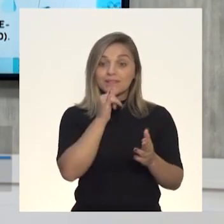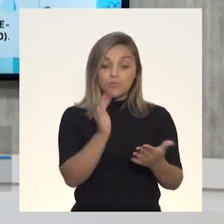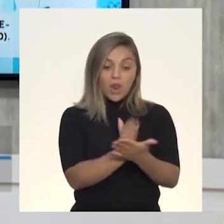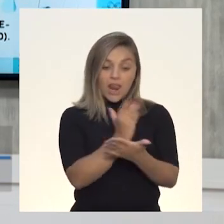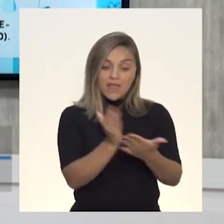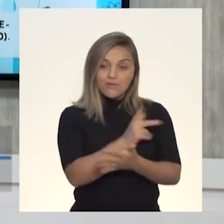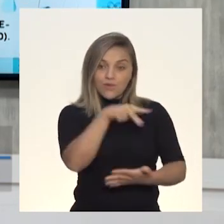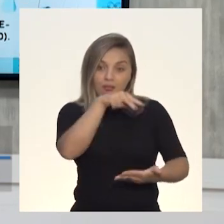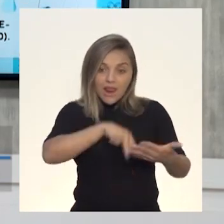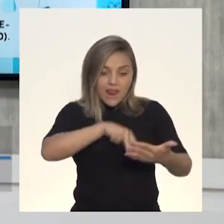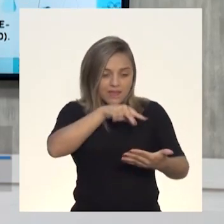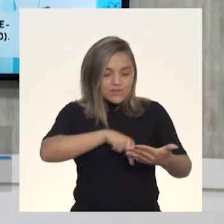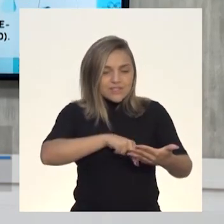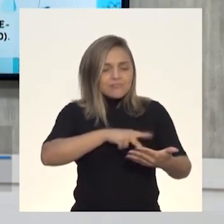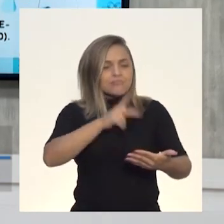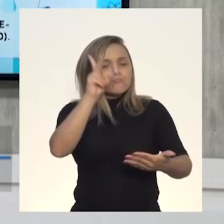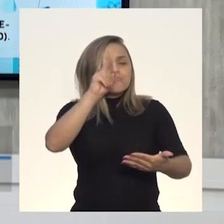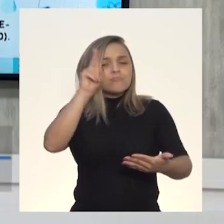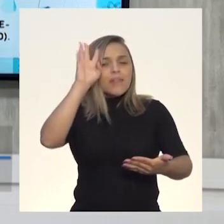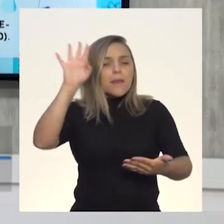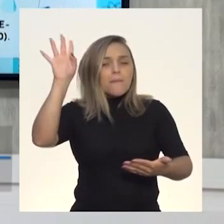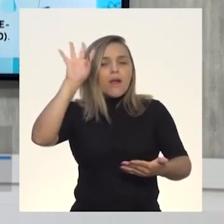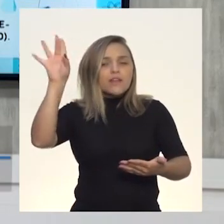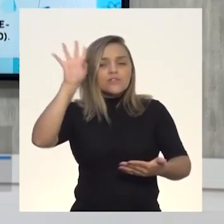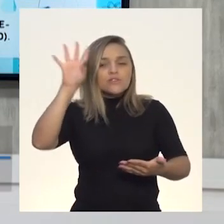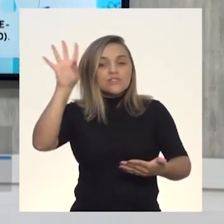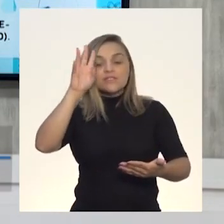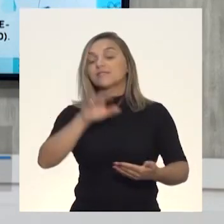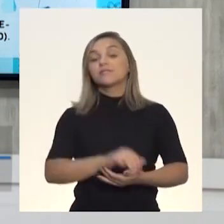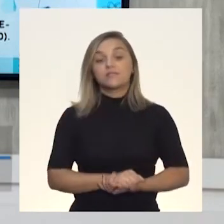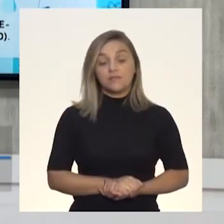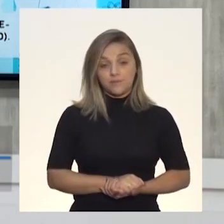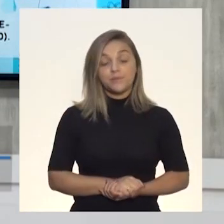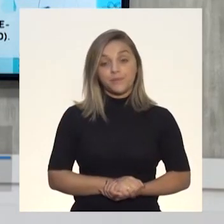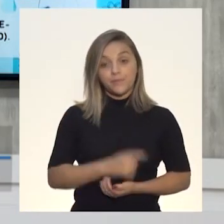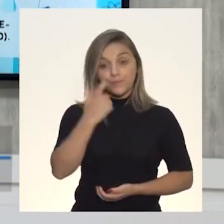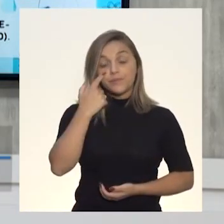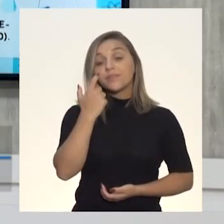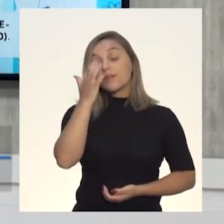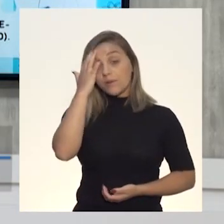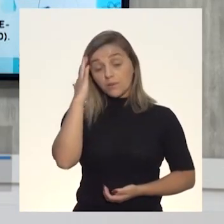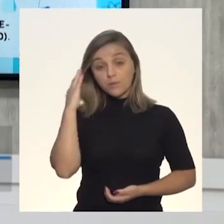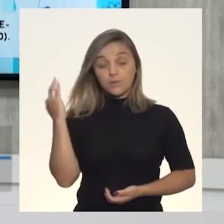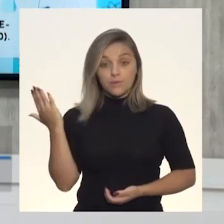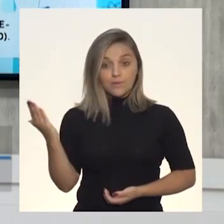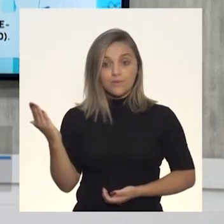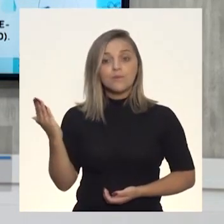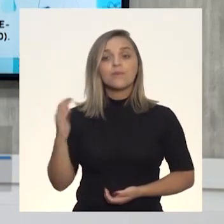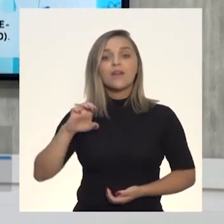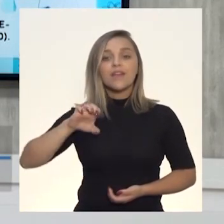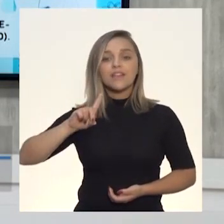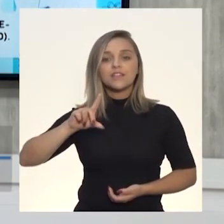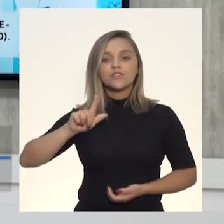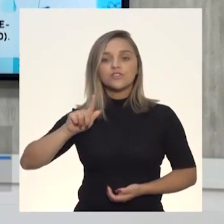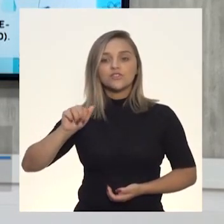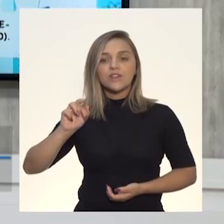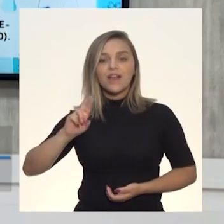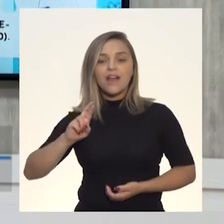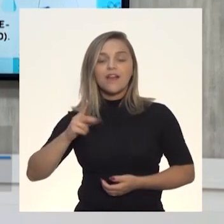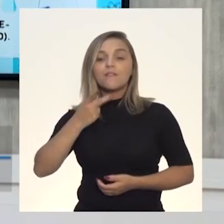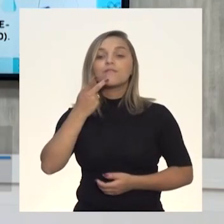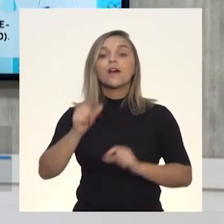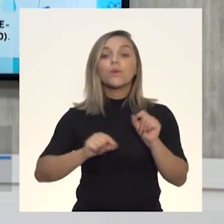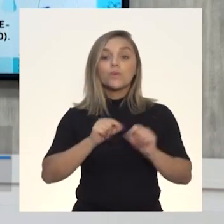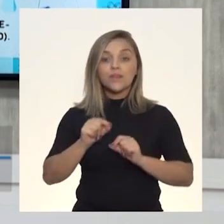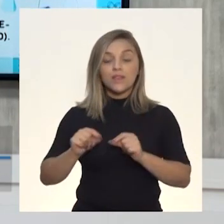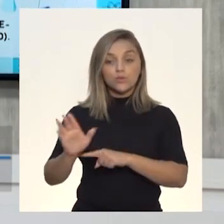Então o Edgar Morin está trabalhando com a ideia de que isso é possível, né? Que o cinema ele tem esse poder de transpor da tela o universo pessoal